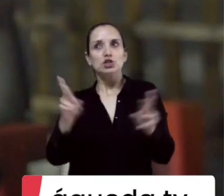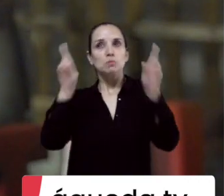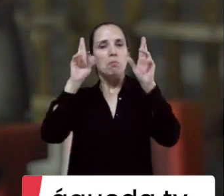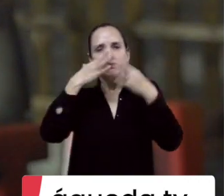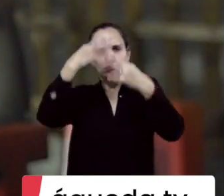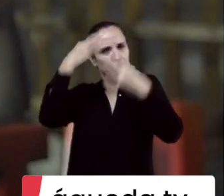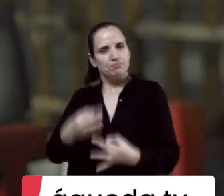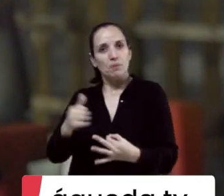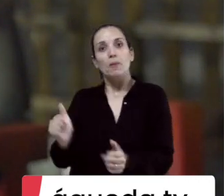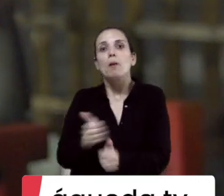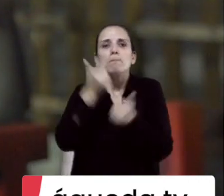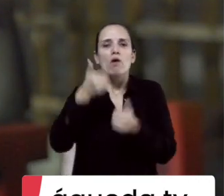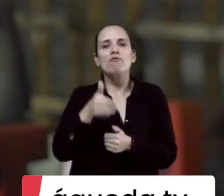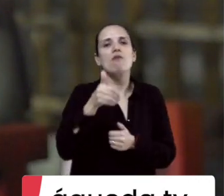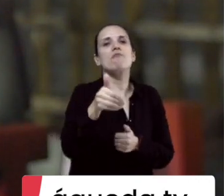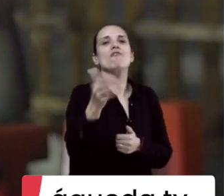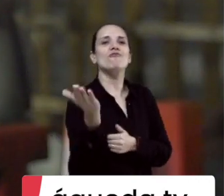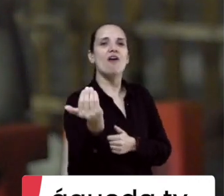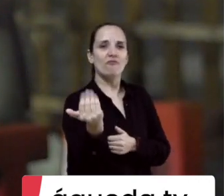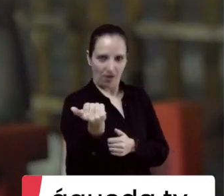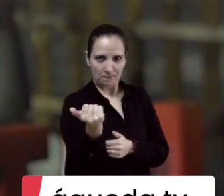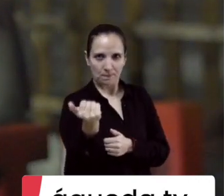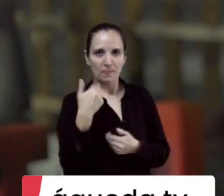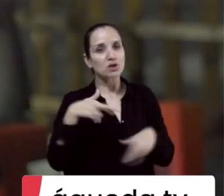certeza de que o melhor ainda está para vir, que